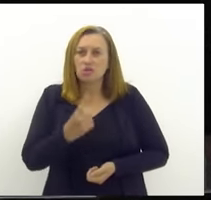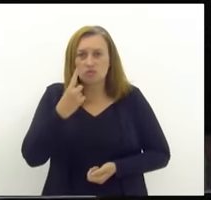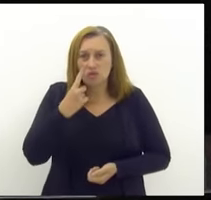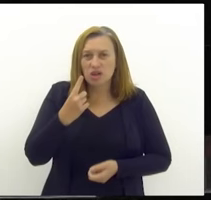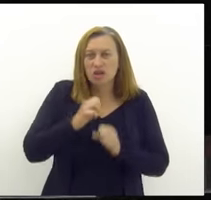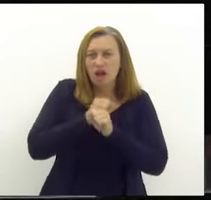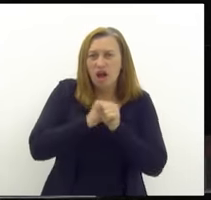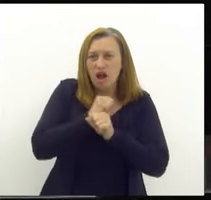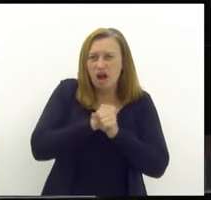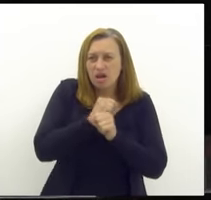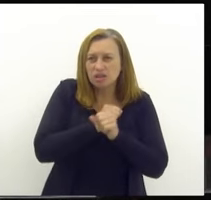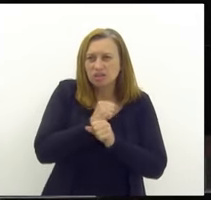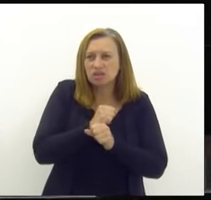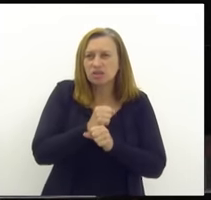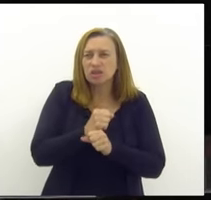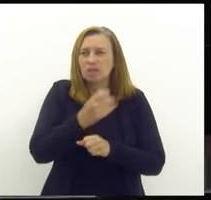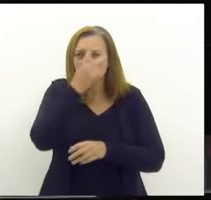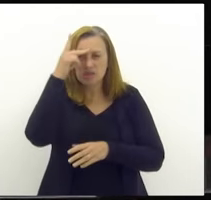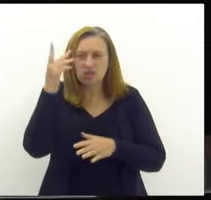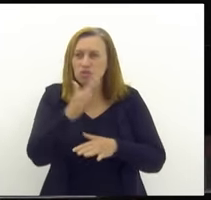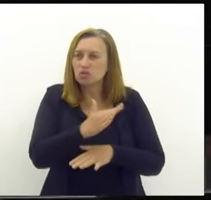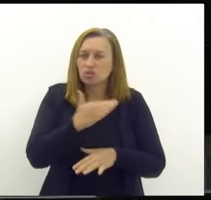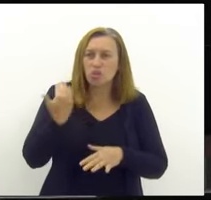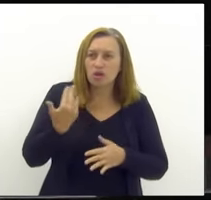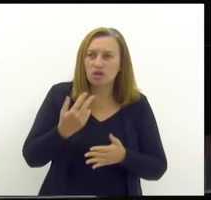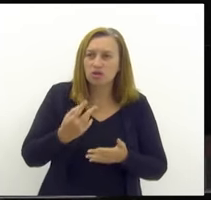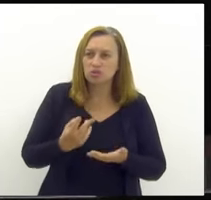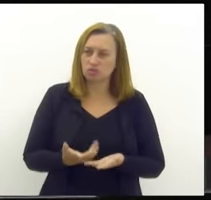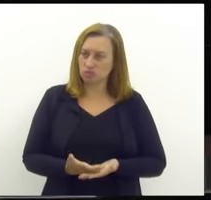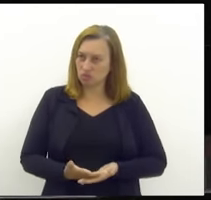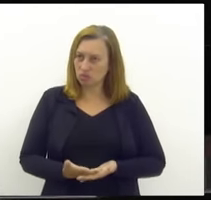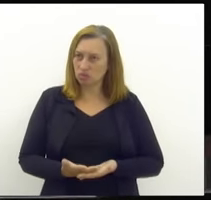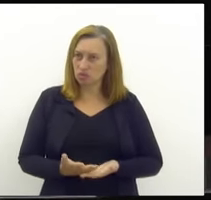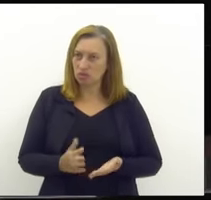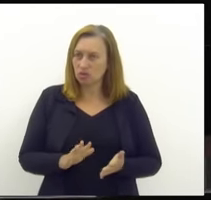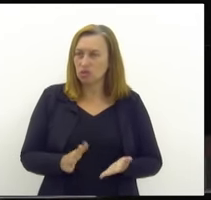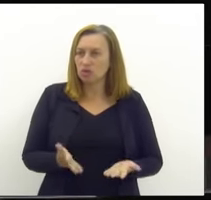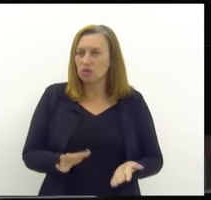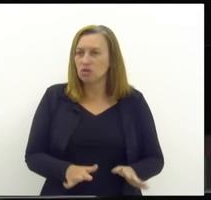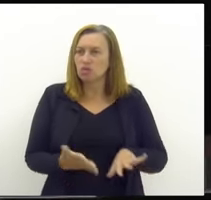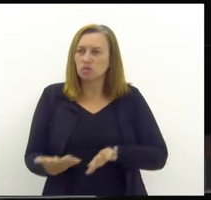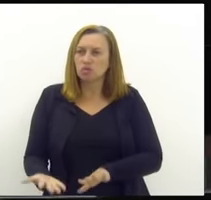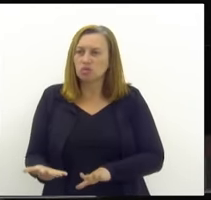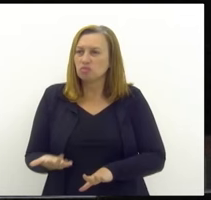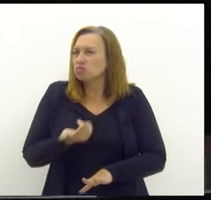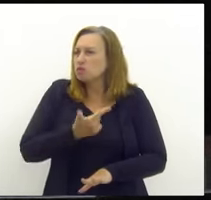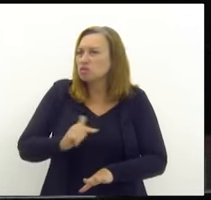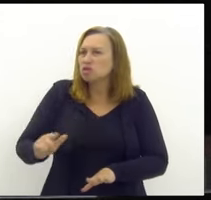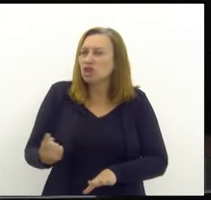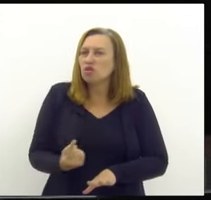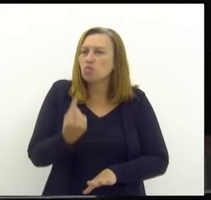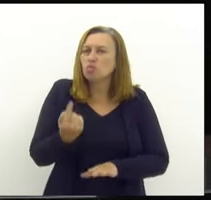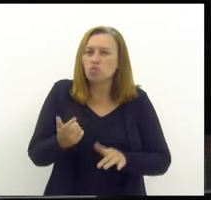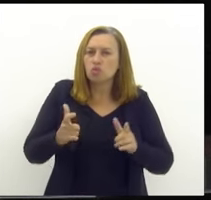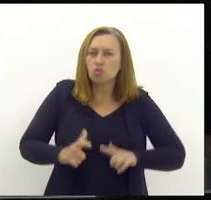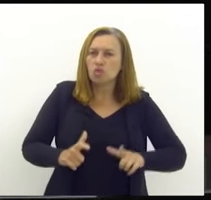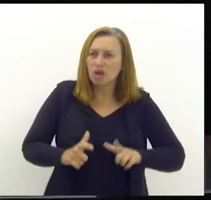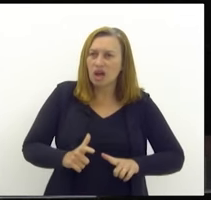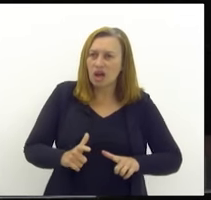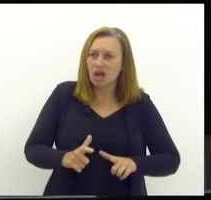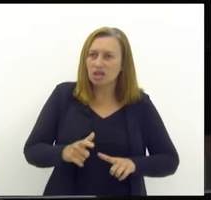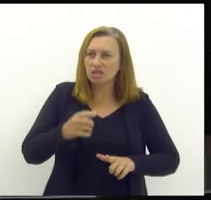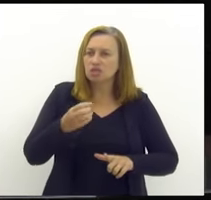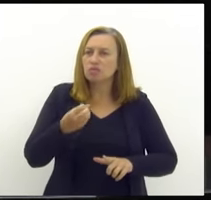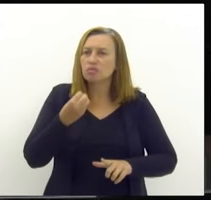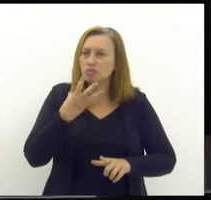os anos com pessoas morrendo soterradas porque não tem uma dignidade mínima de morar num lugar não é